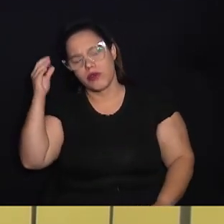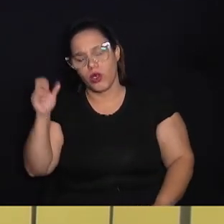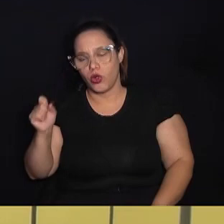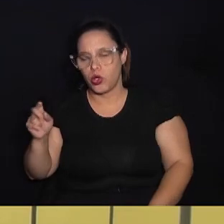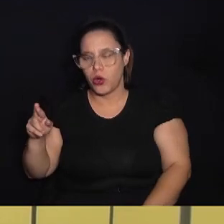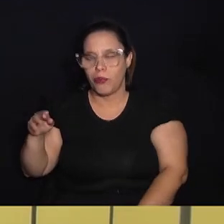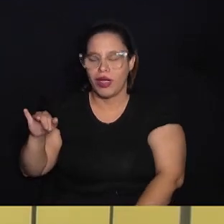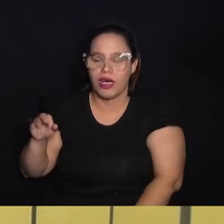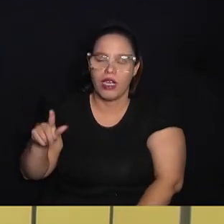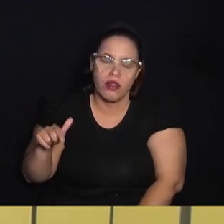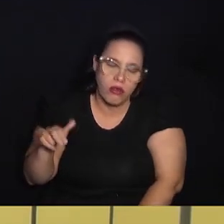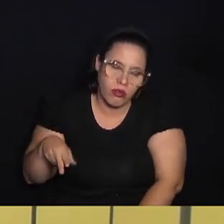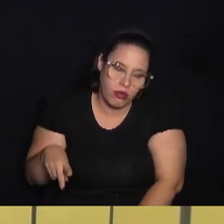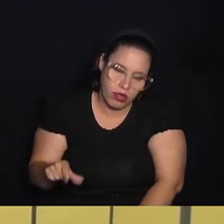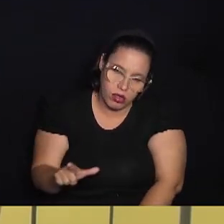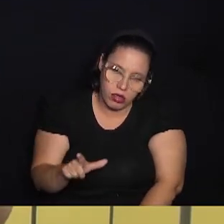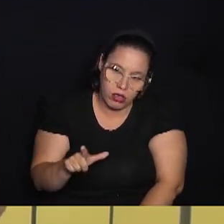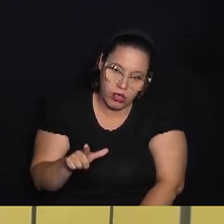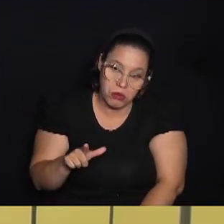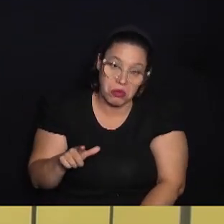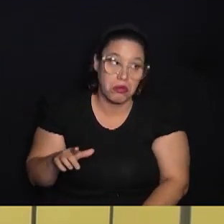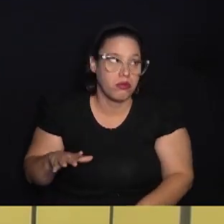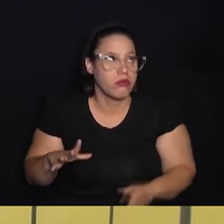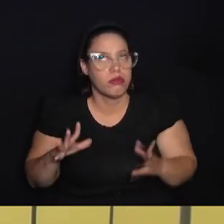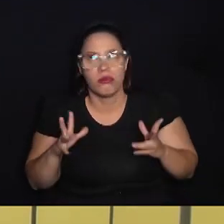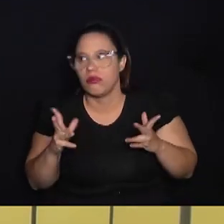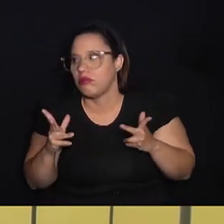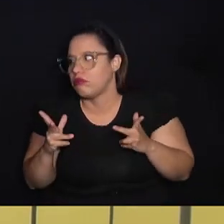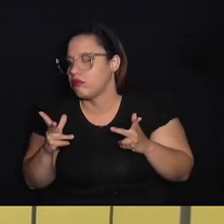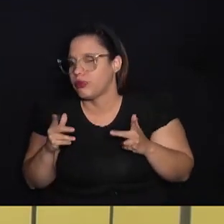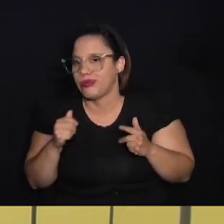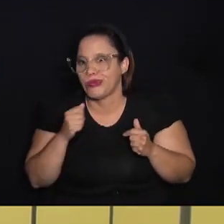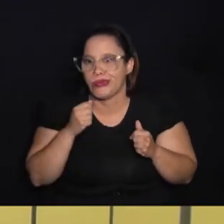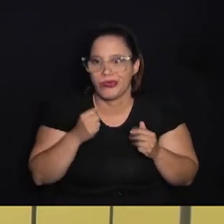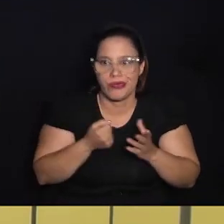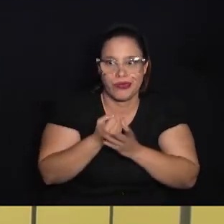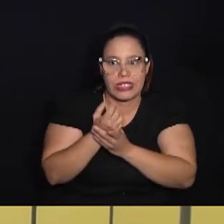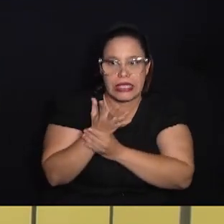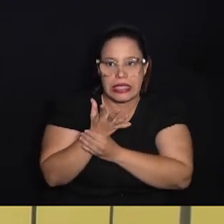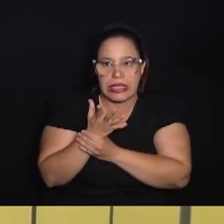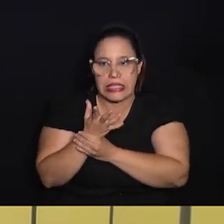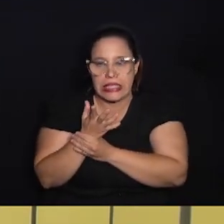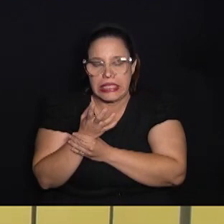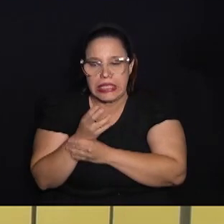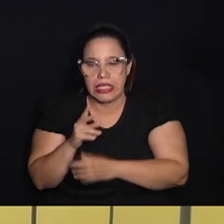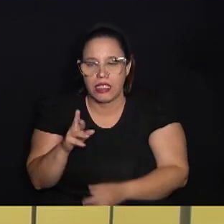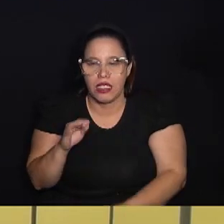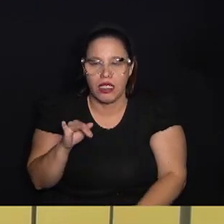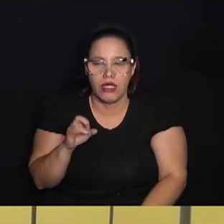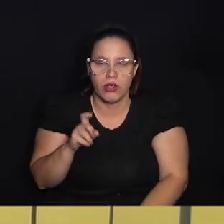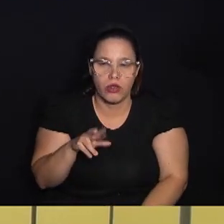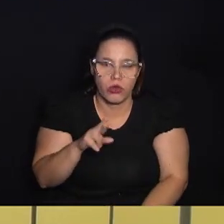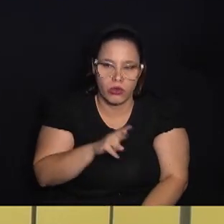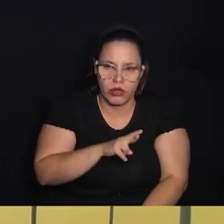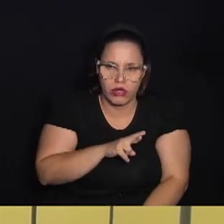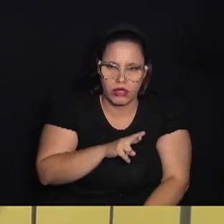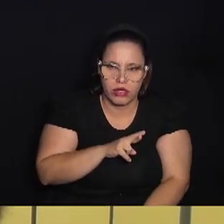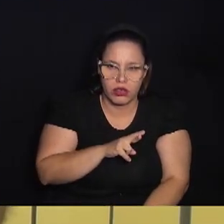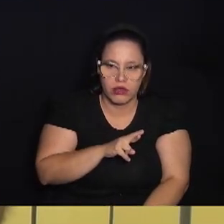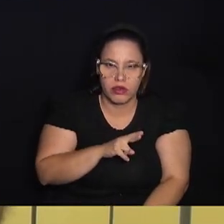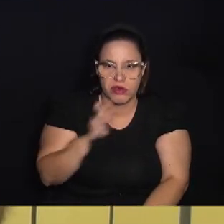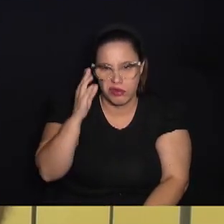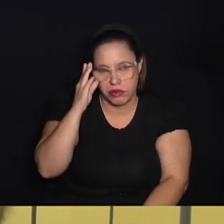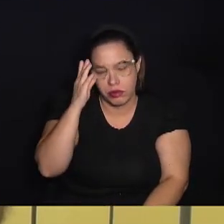ele é uma coisa muito exótica e criada muito a partir desse arquétipo do terror e a gente não acredita nisso então por